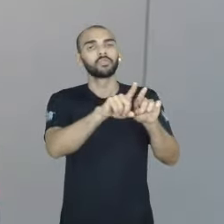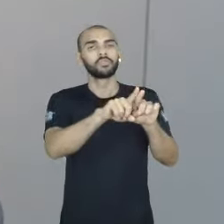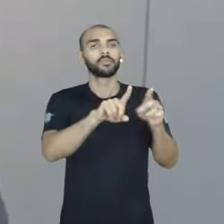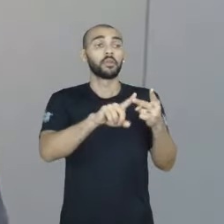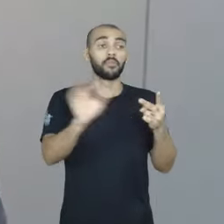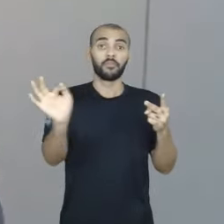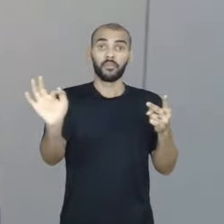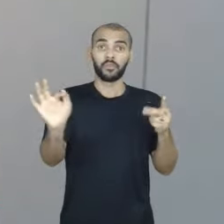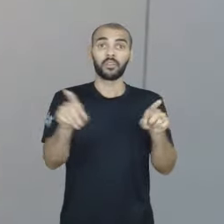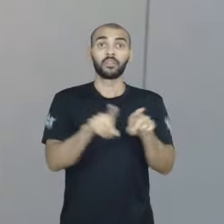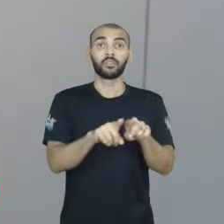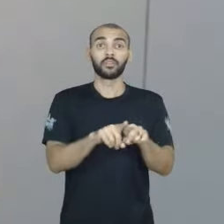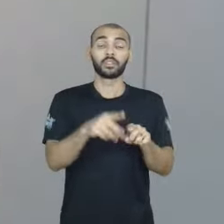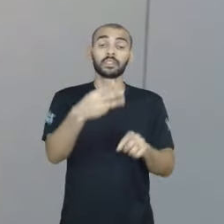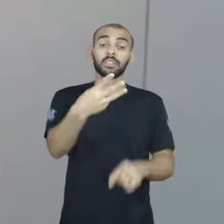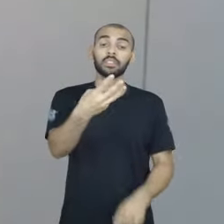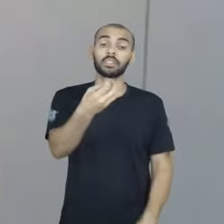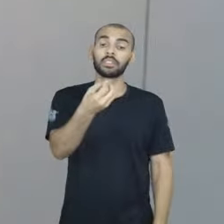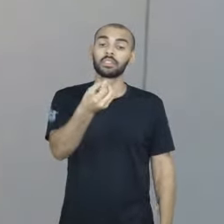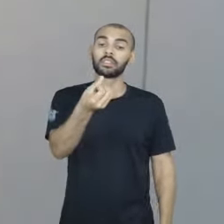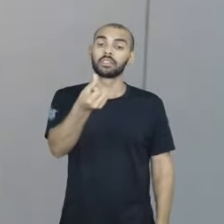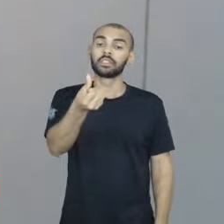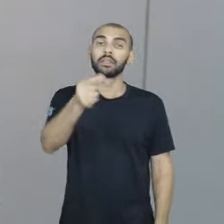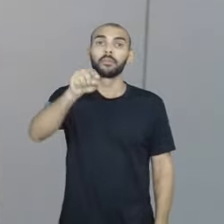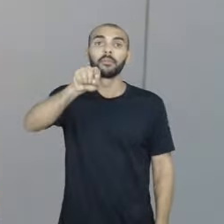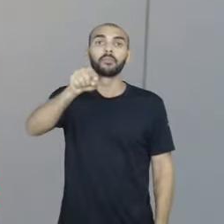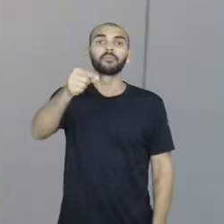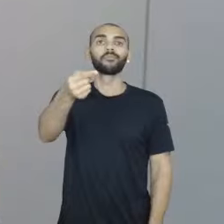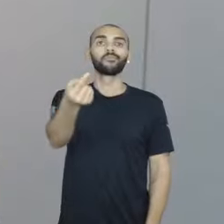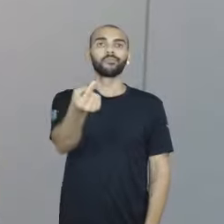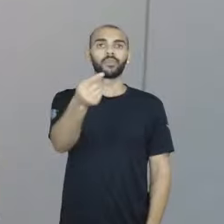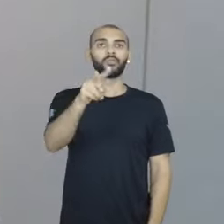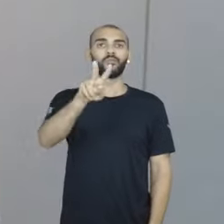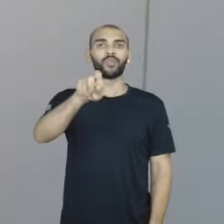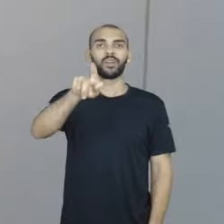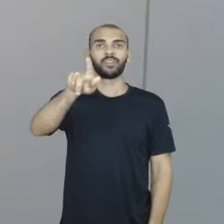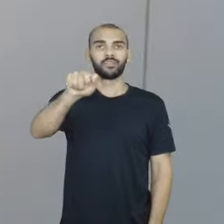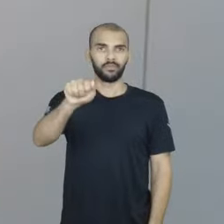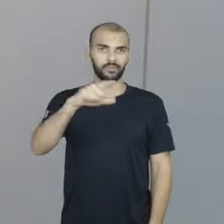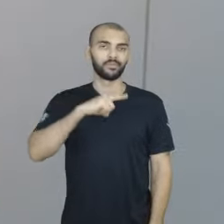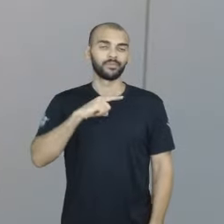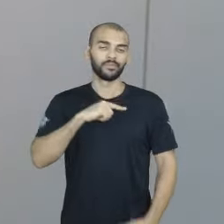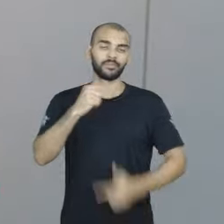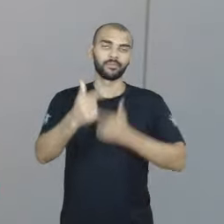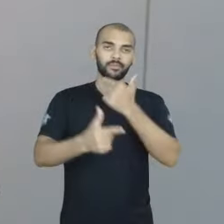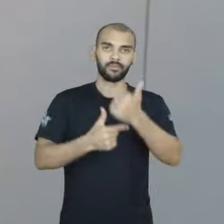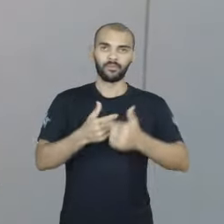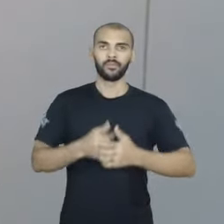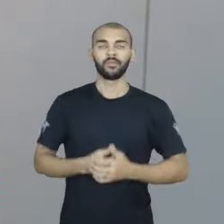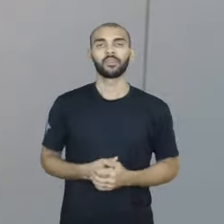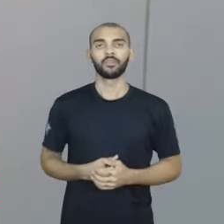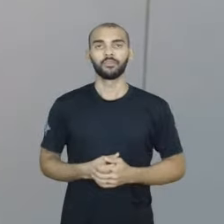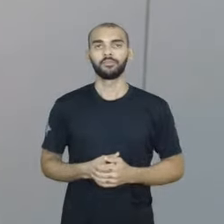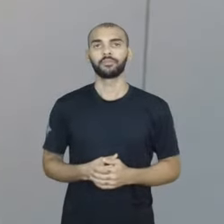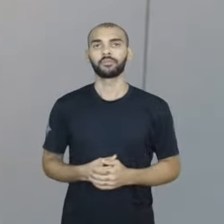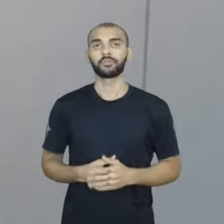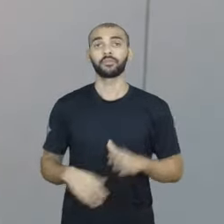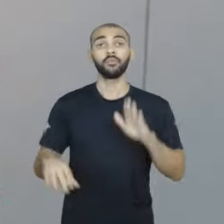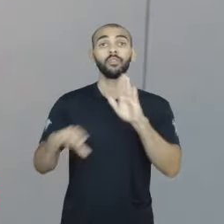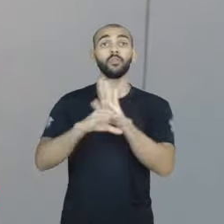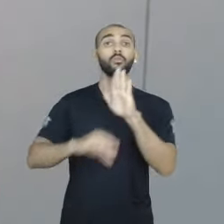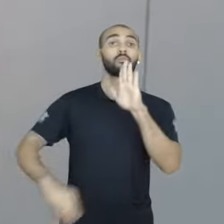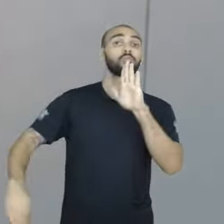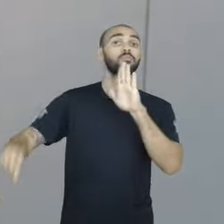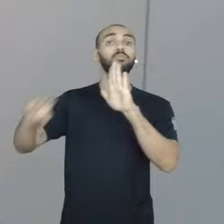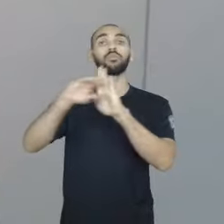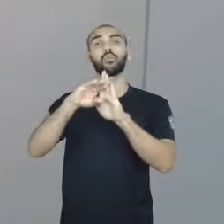novamente, 306 mil vagas em fevereiro, né? Muito acima da expectativa